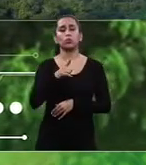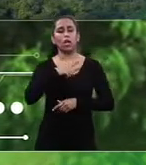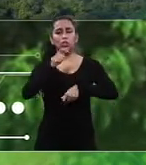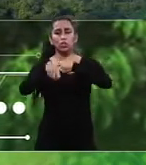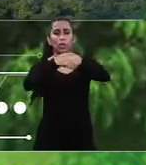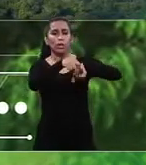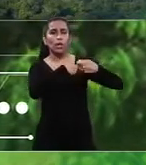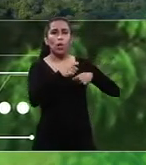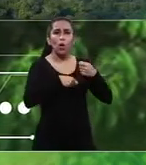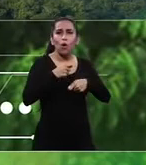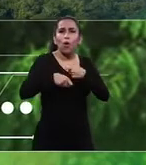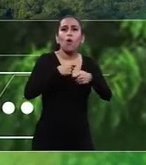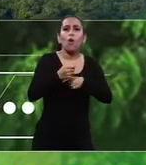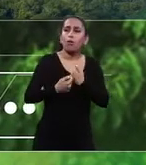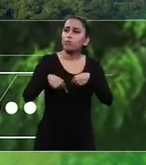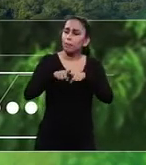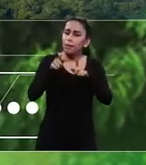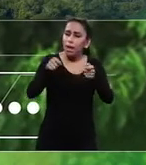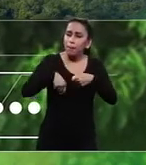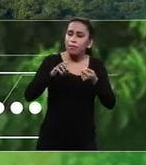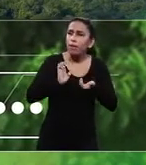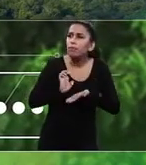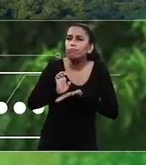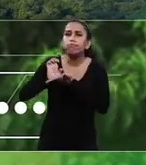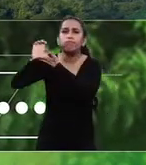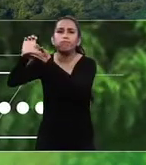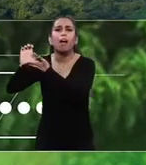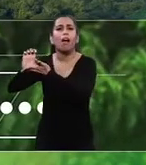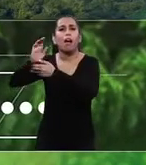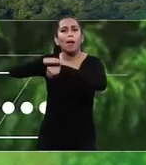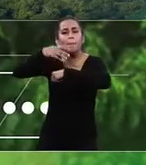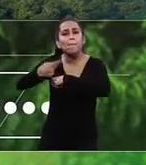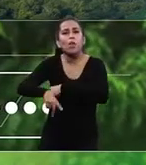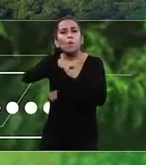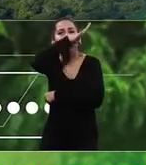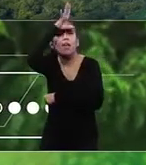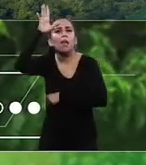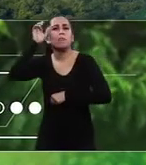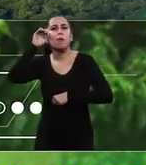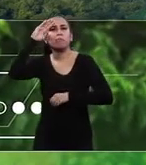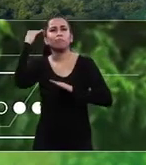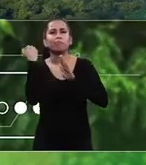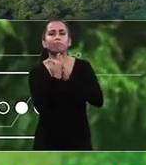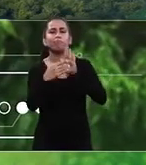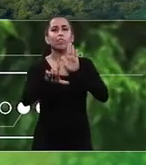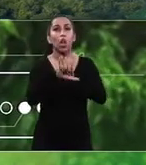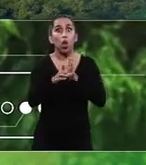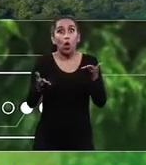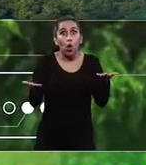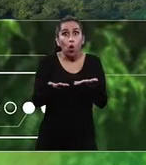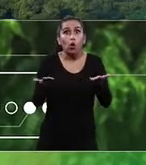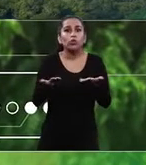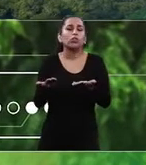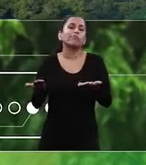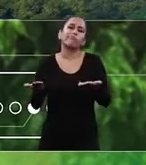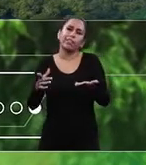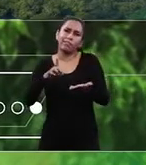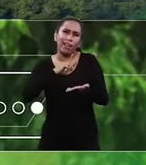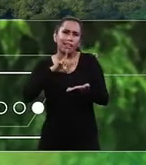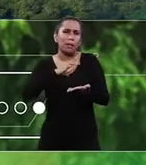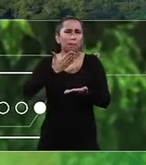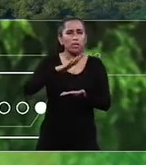negócios, oportunidades de exportação da Amazônia Legal, que hoje representa cerca